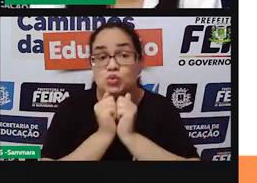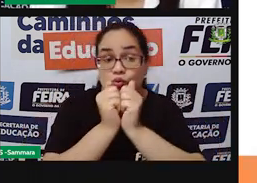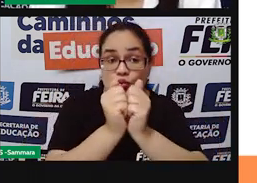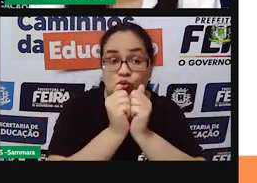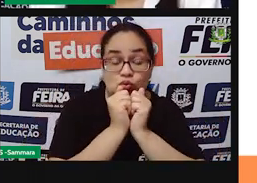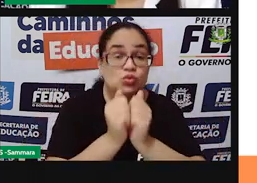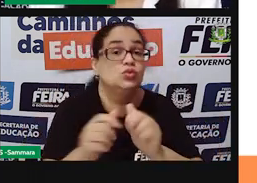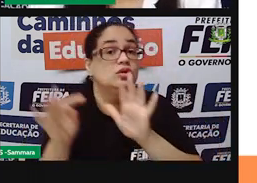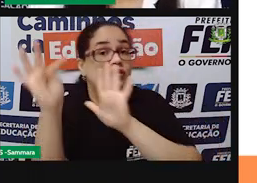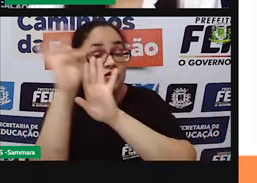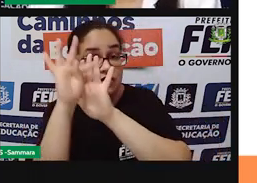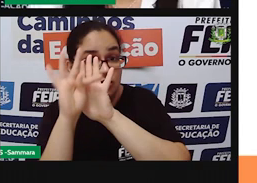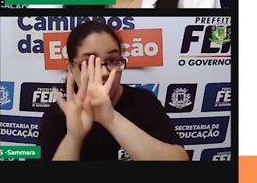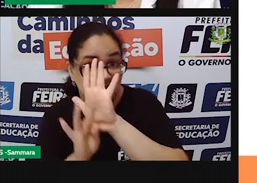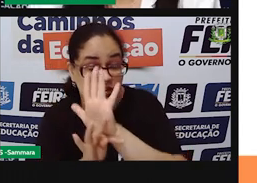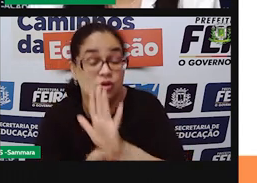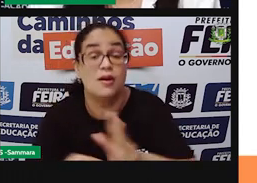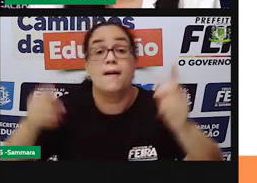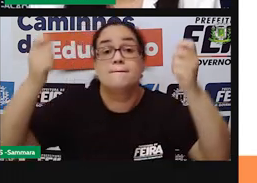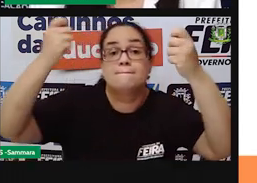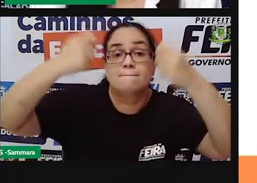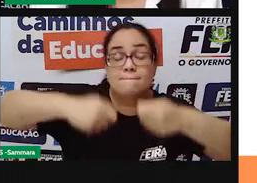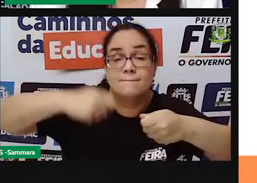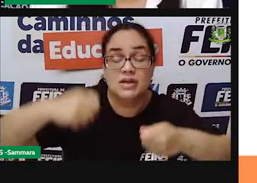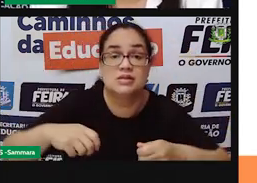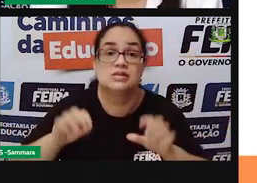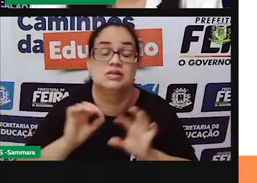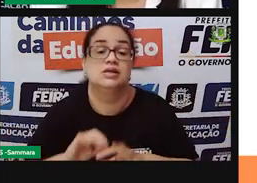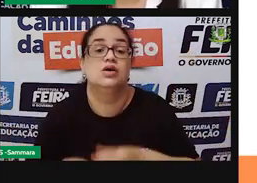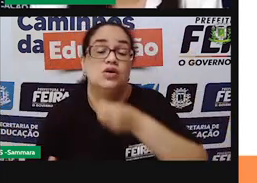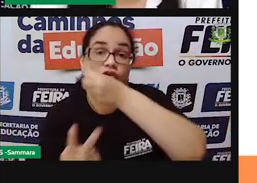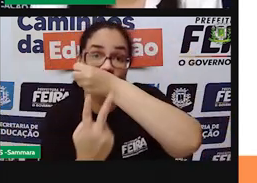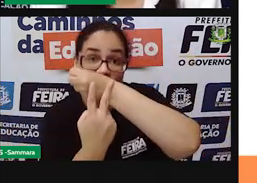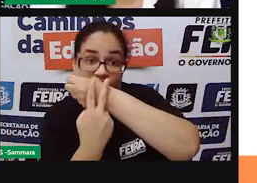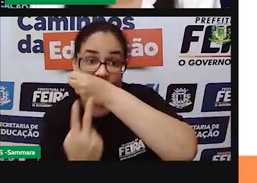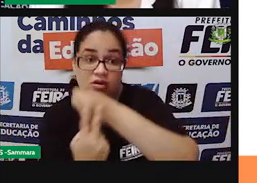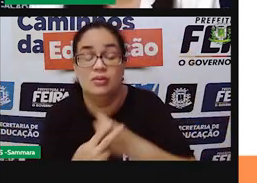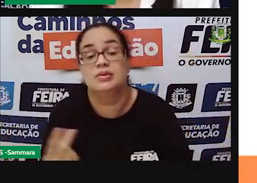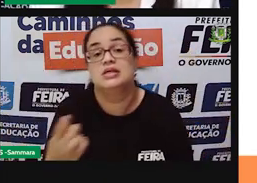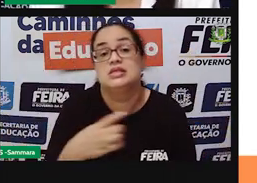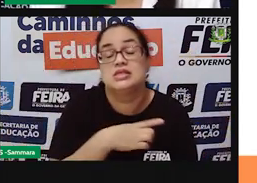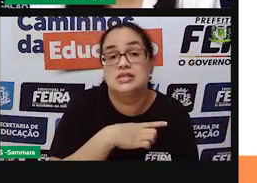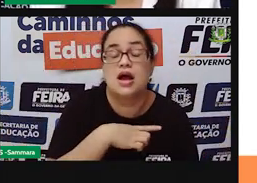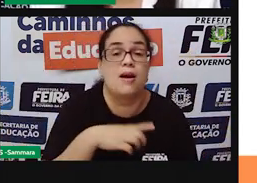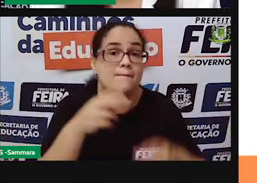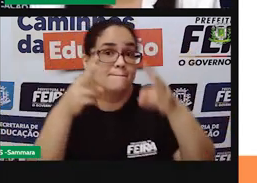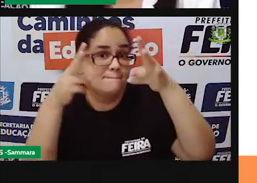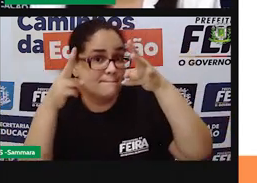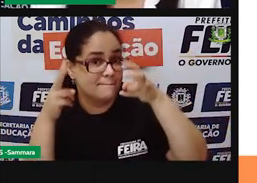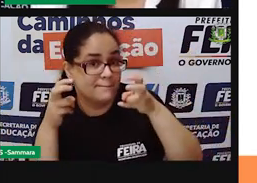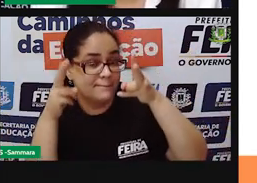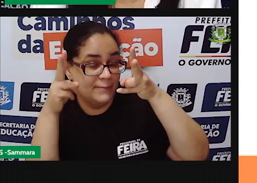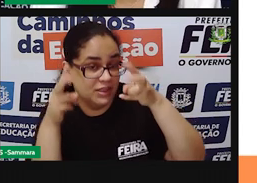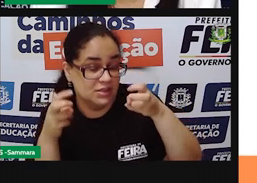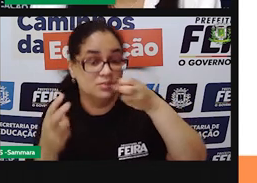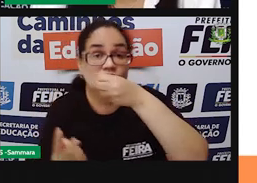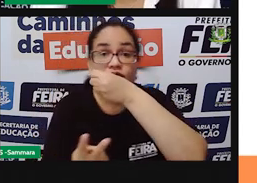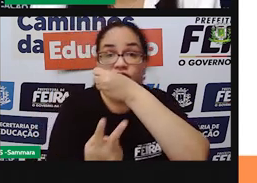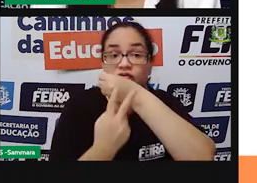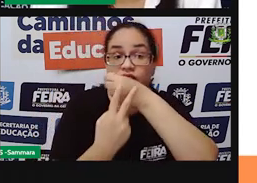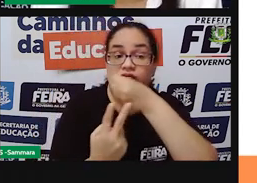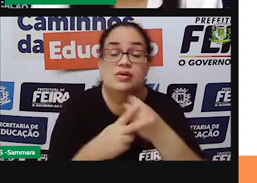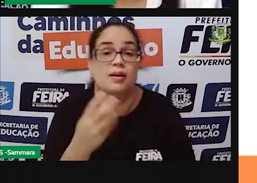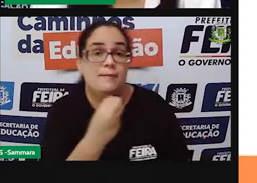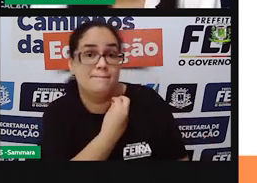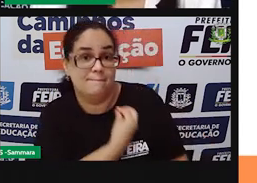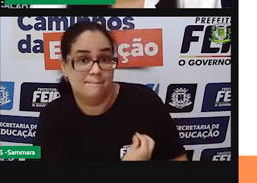o texto, é necessário que os verbos apareçam. A gente já percebeu quantos verbos fazem falta quando não